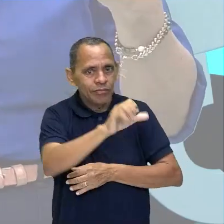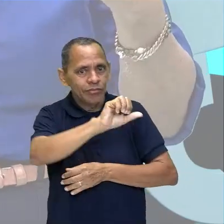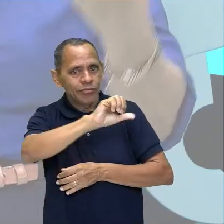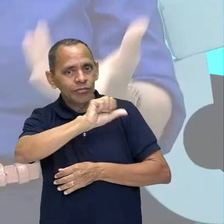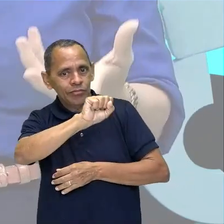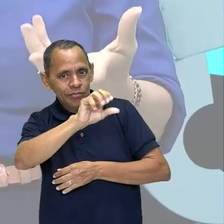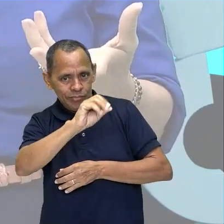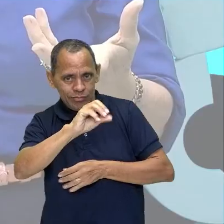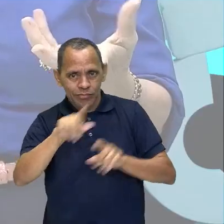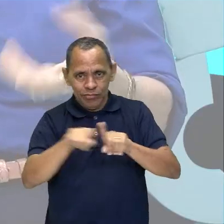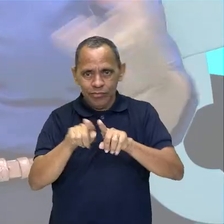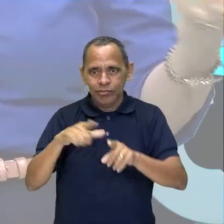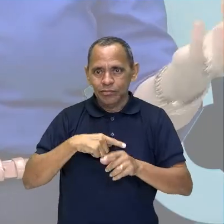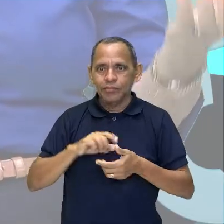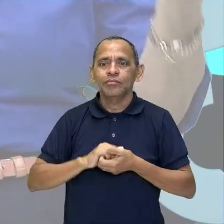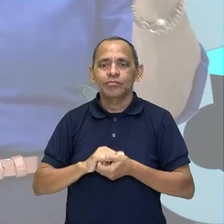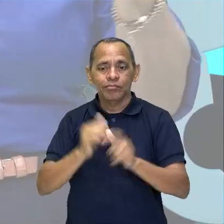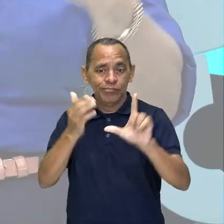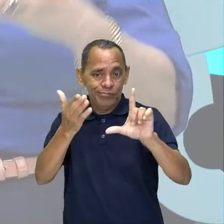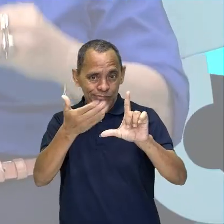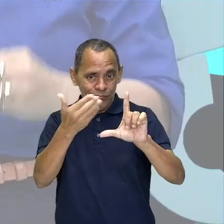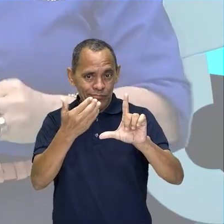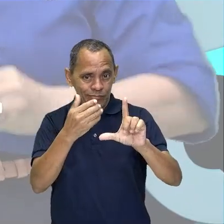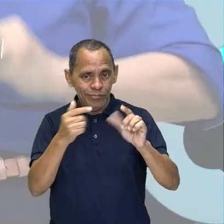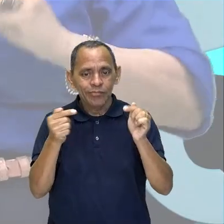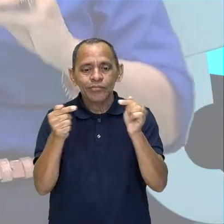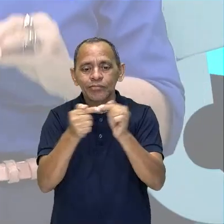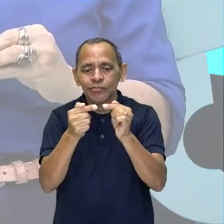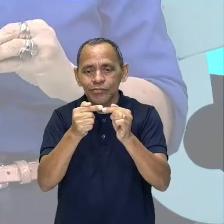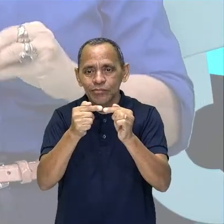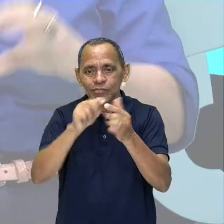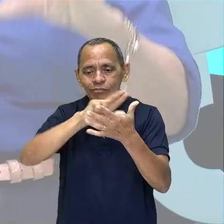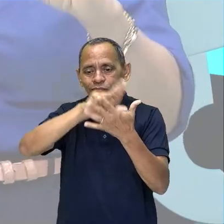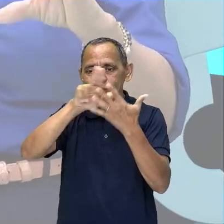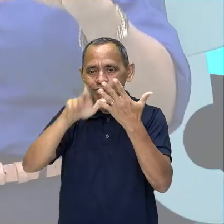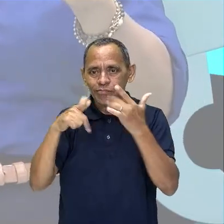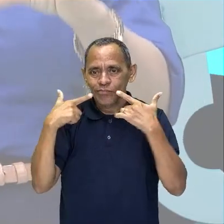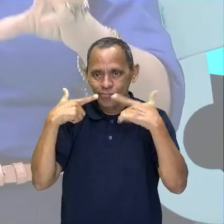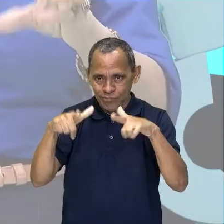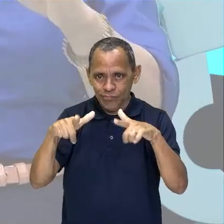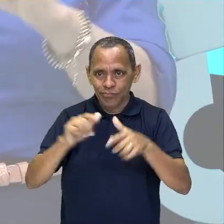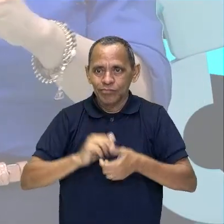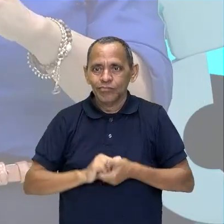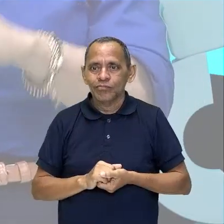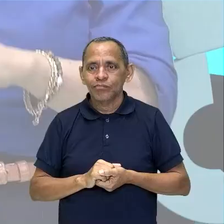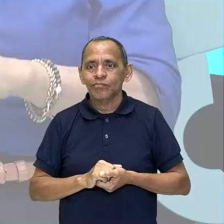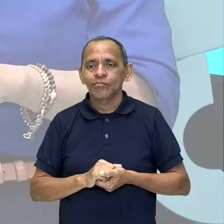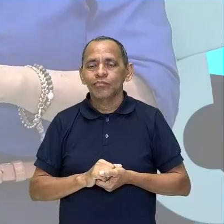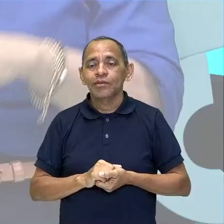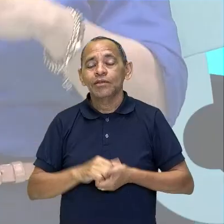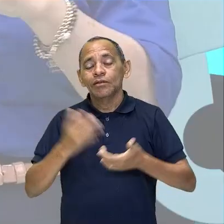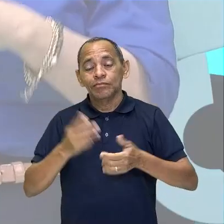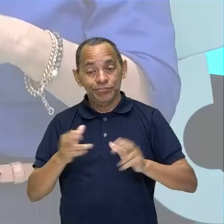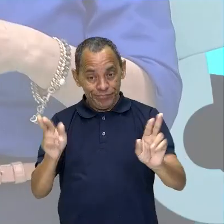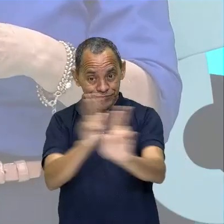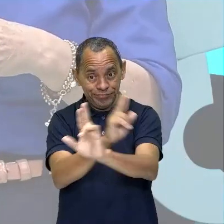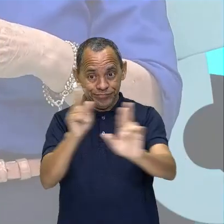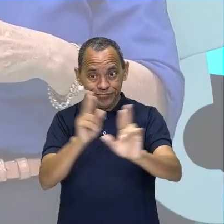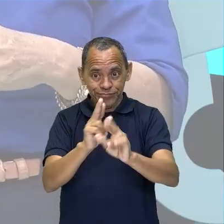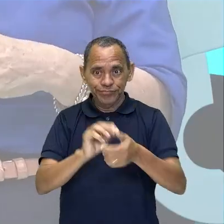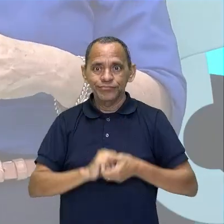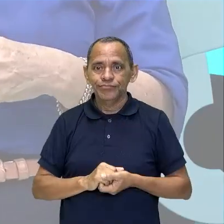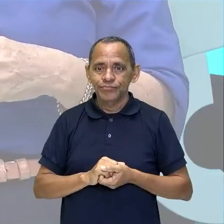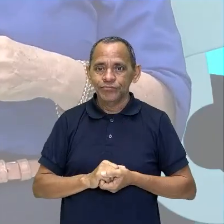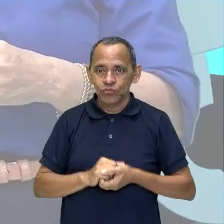as hipermídias, e essa combinação de várias linguagens. Então, a relação com a modernidade vai se